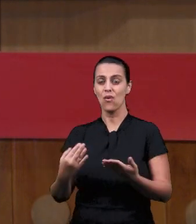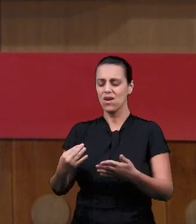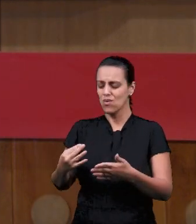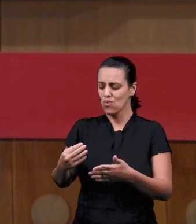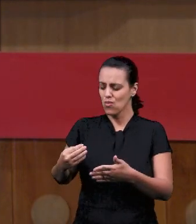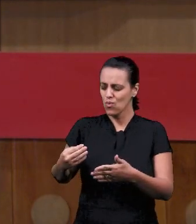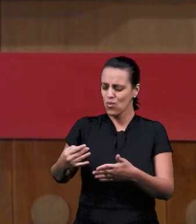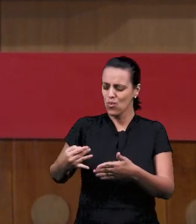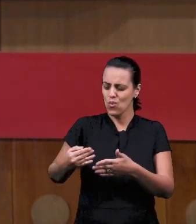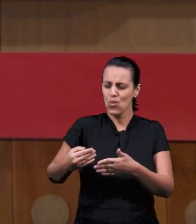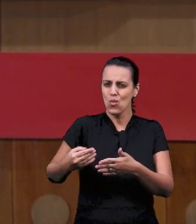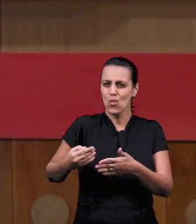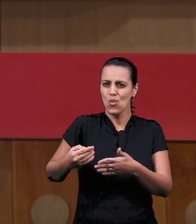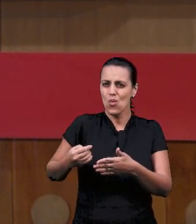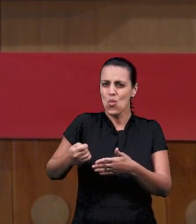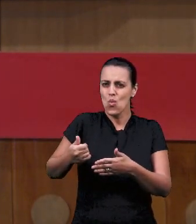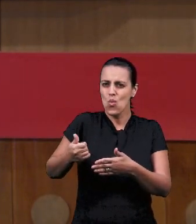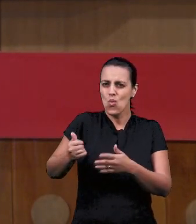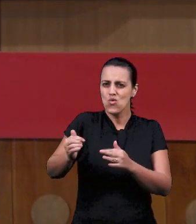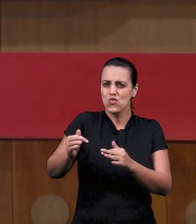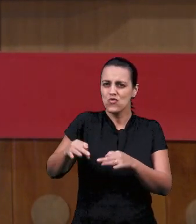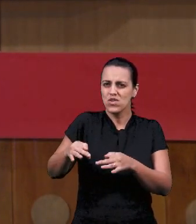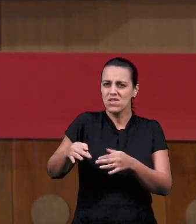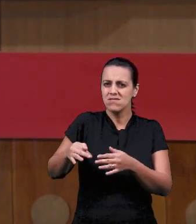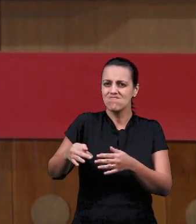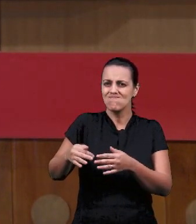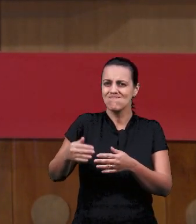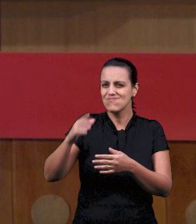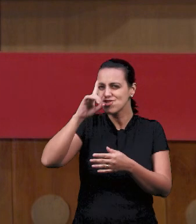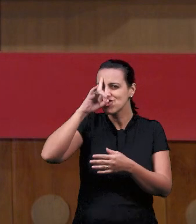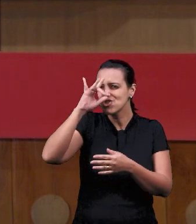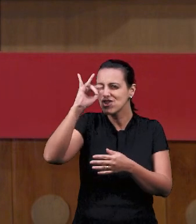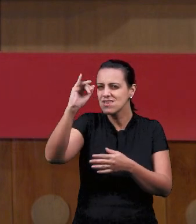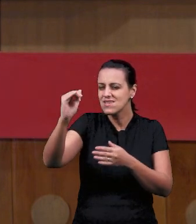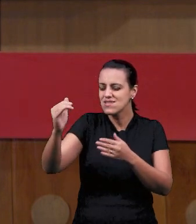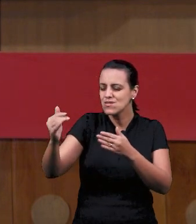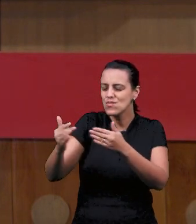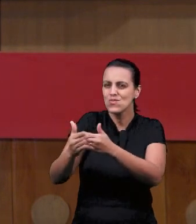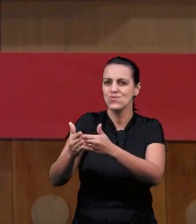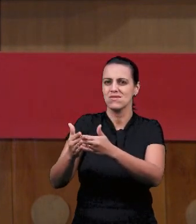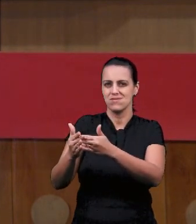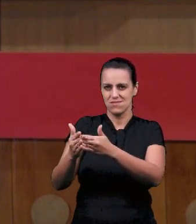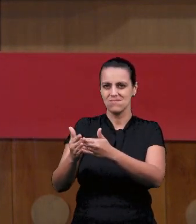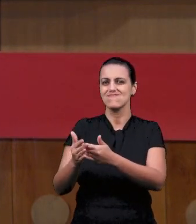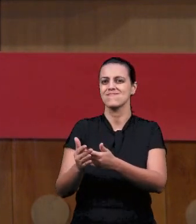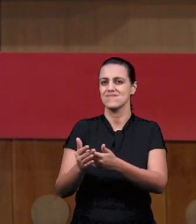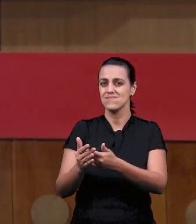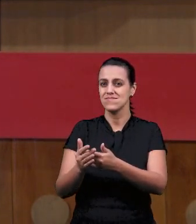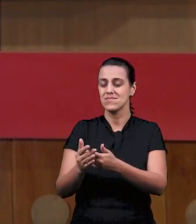Não piscar de olhos e não estaremos mais aqui. E pela fé,